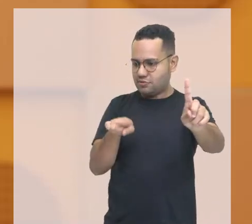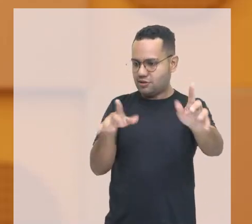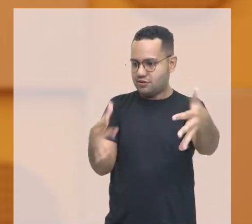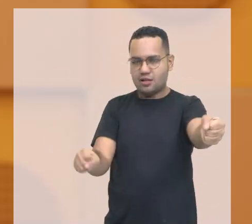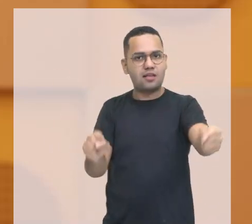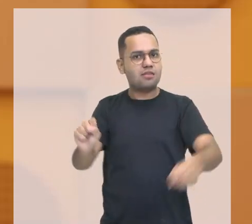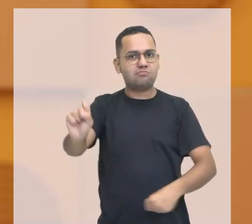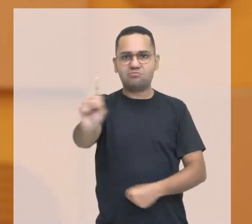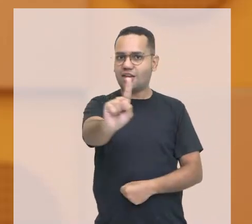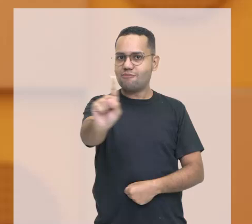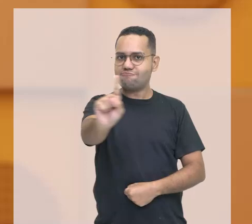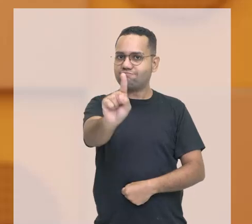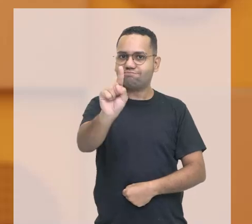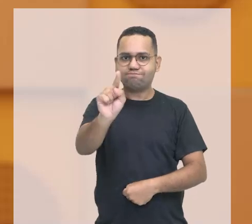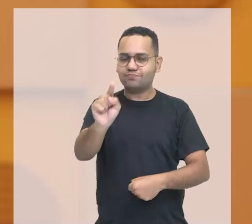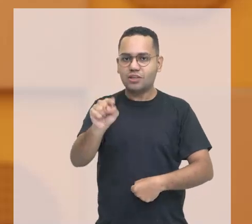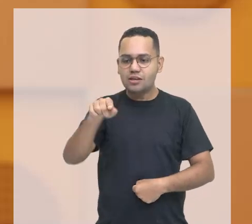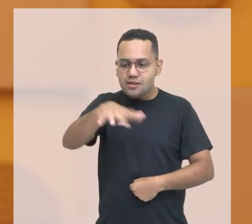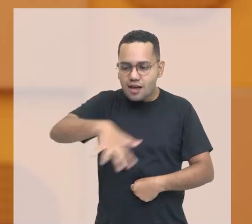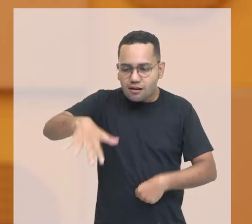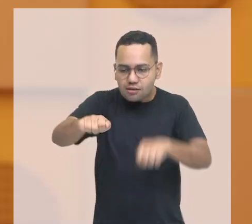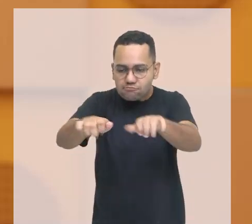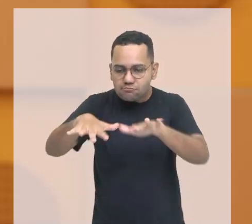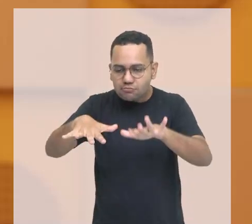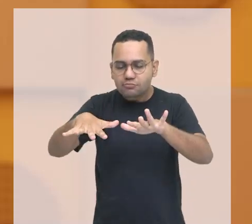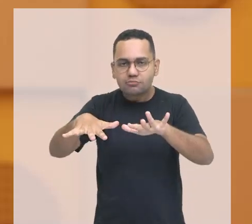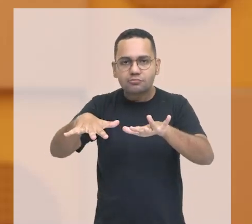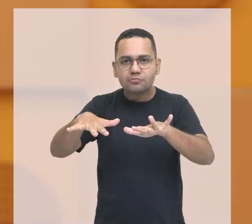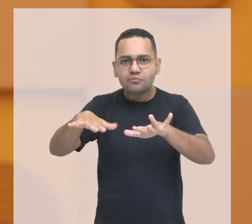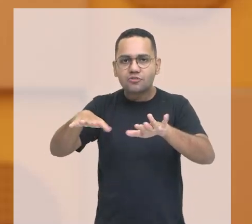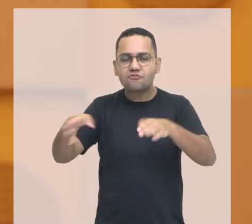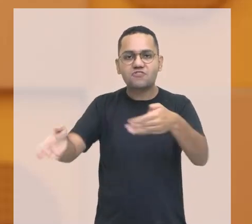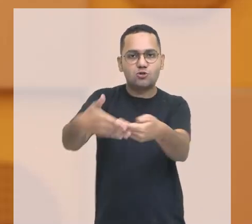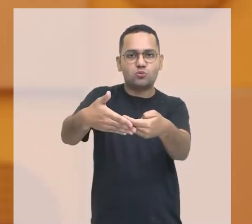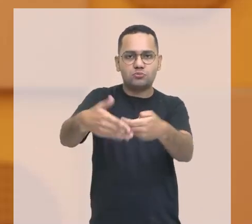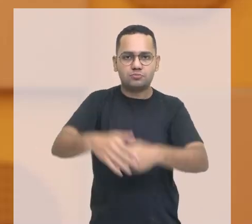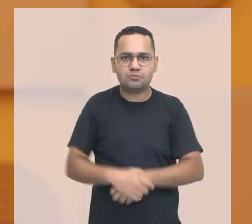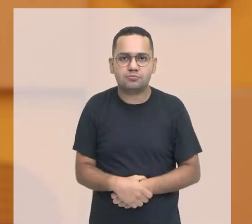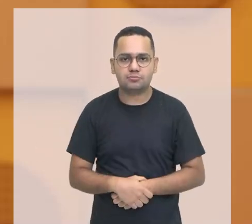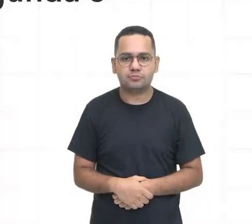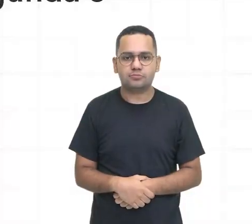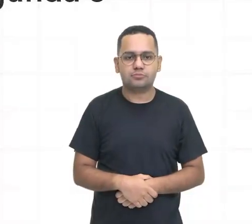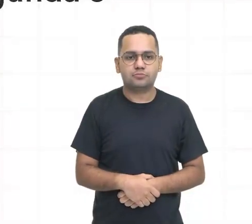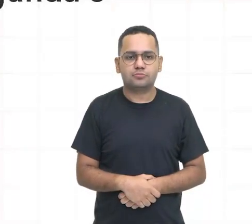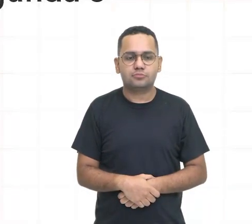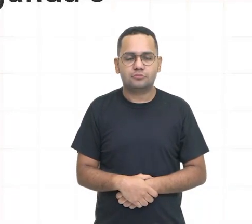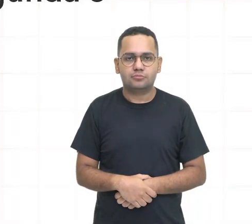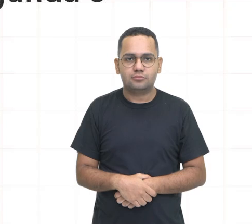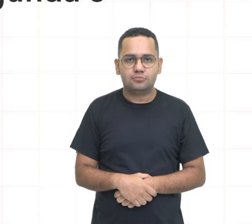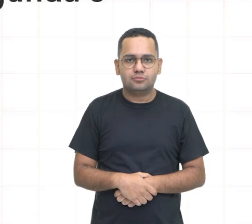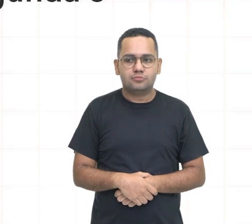por diversas vezes dissolvendo a Duma, tá, gente? Vamos adiante com o texto. Vamos lá, gente.